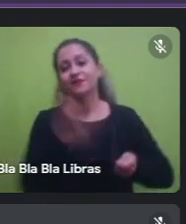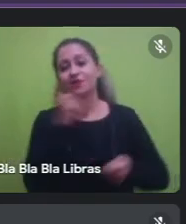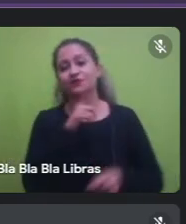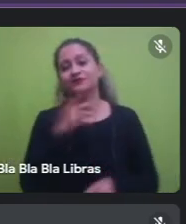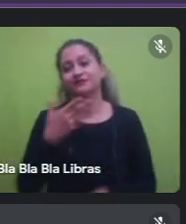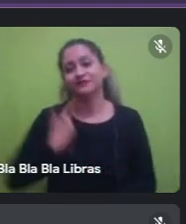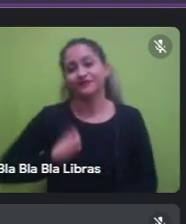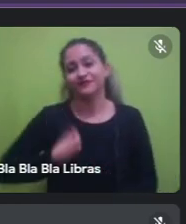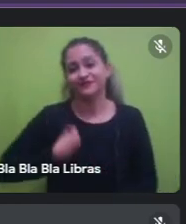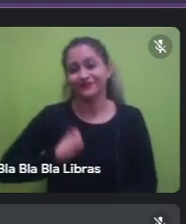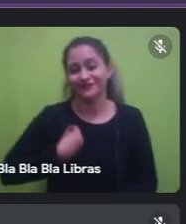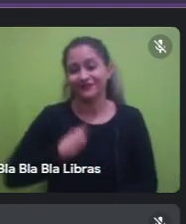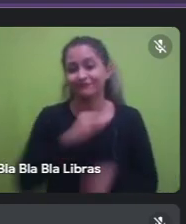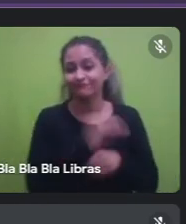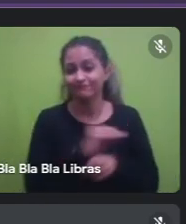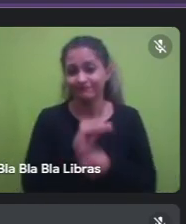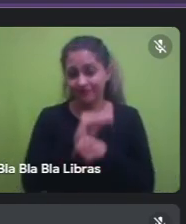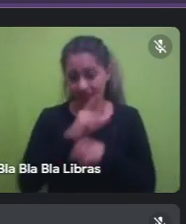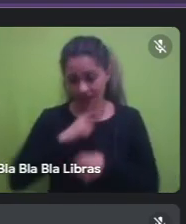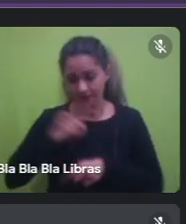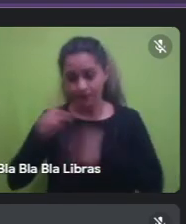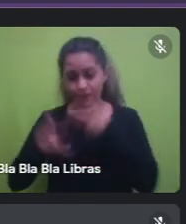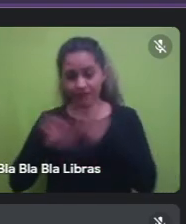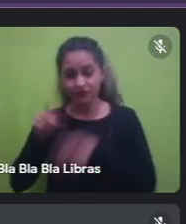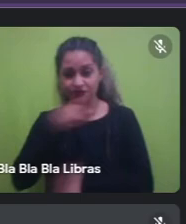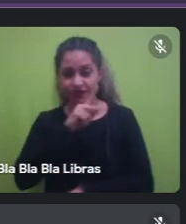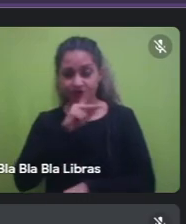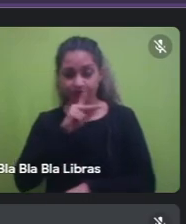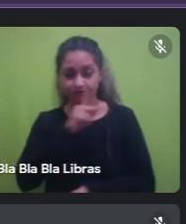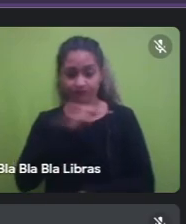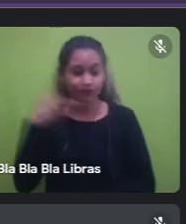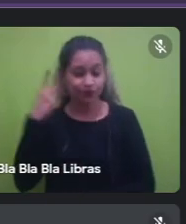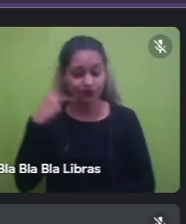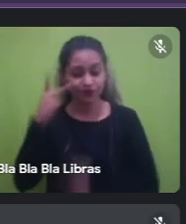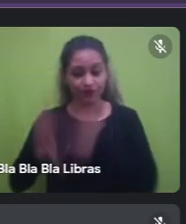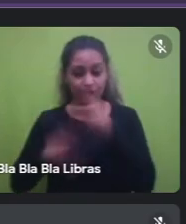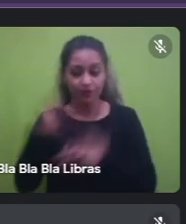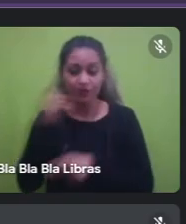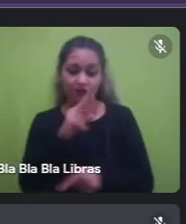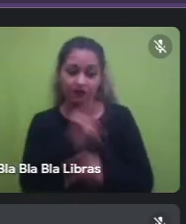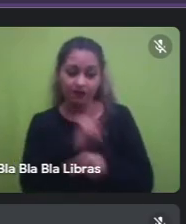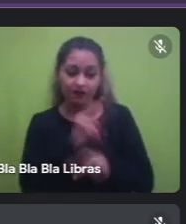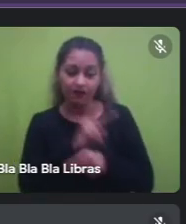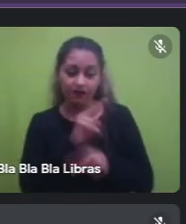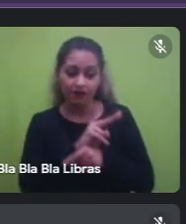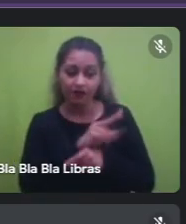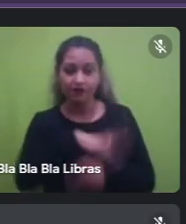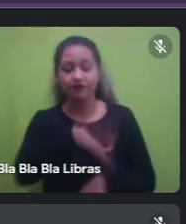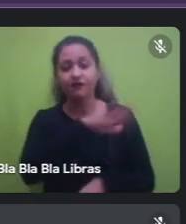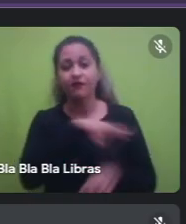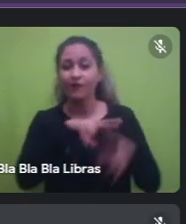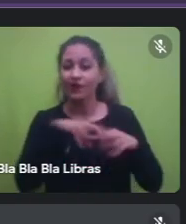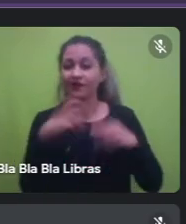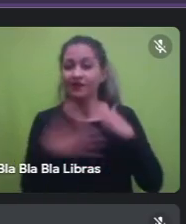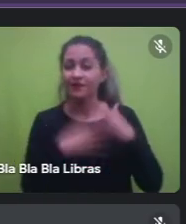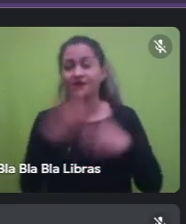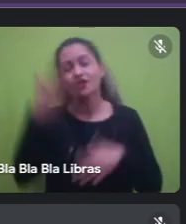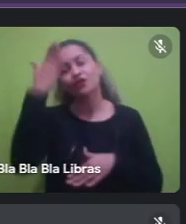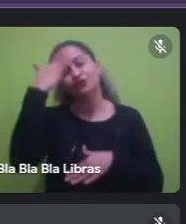públicas que asseguram essas pessoas em locais contaminados por essas grandes empresas? Eu sei que é um assunto bem